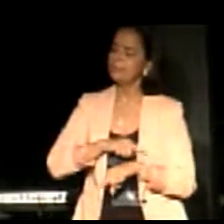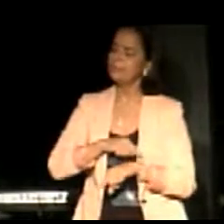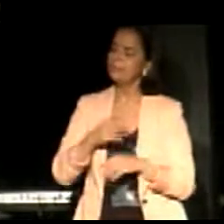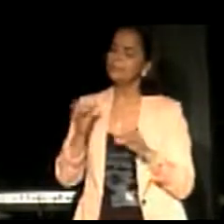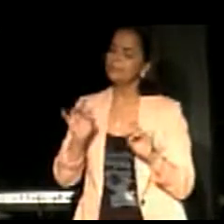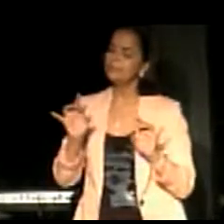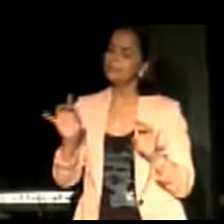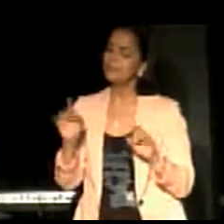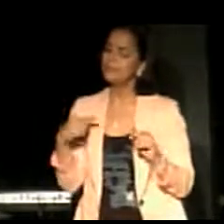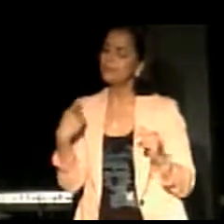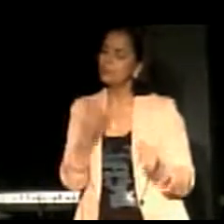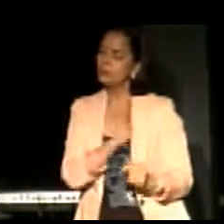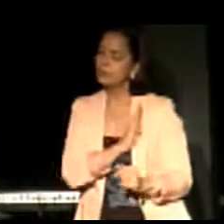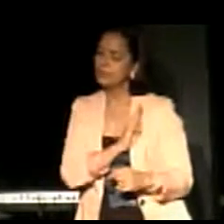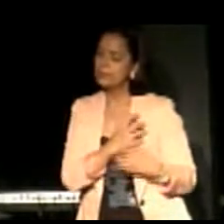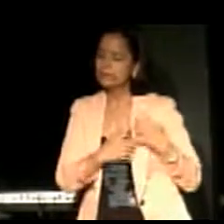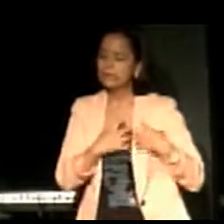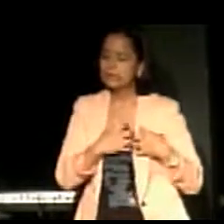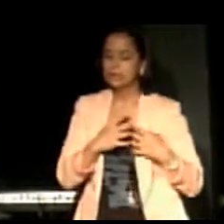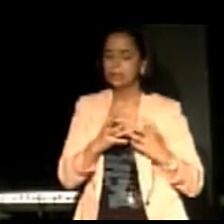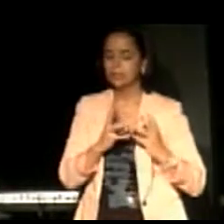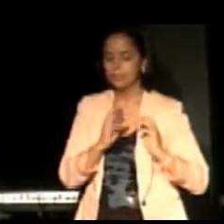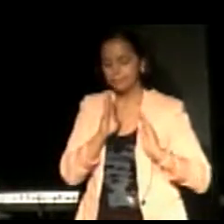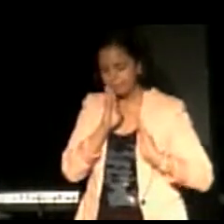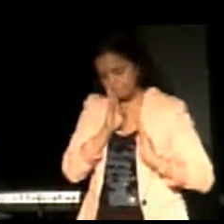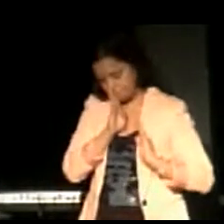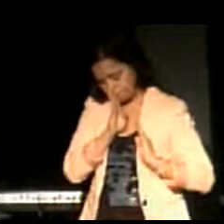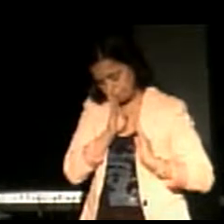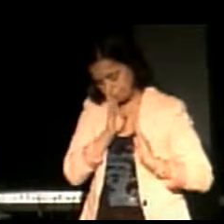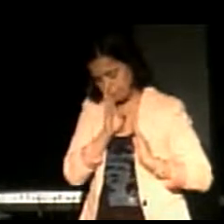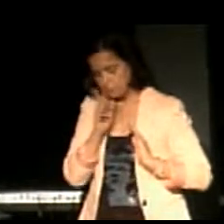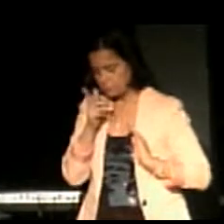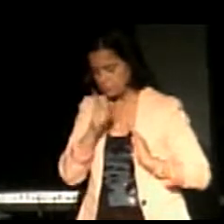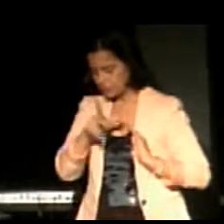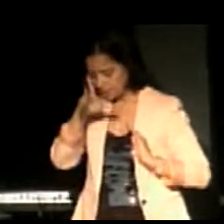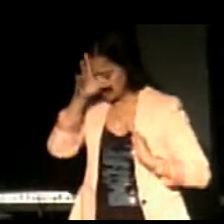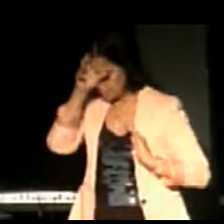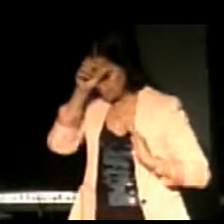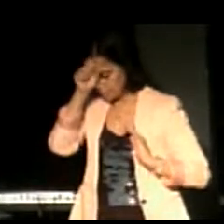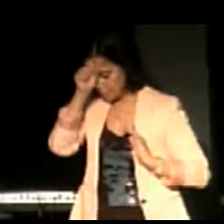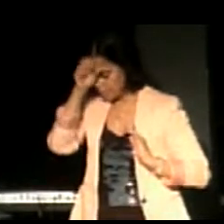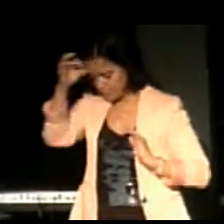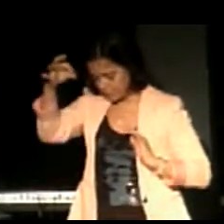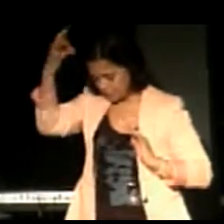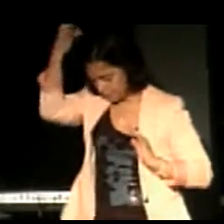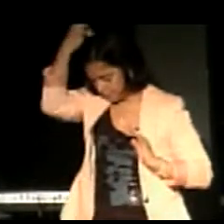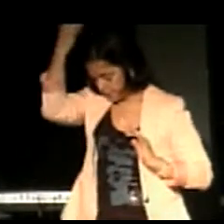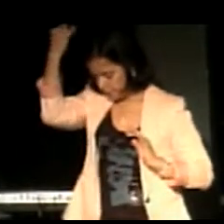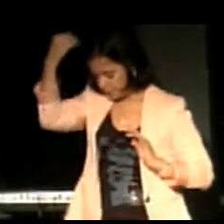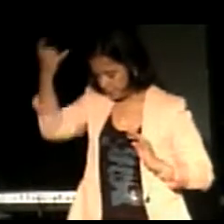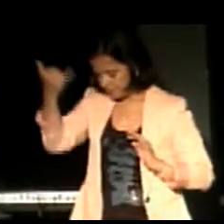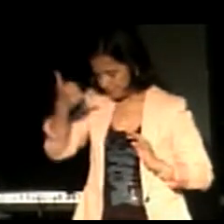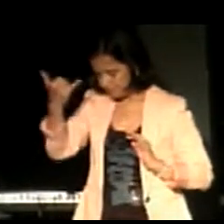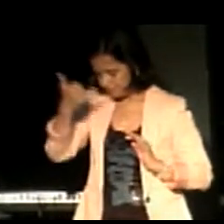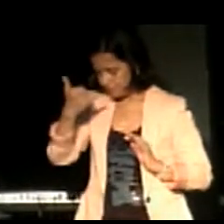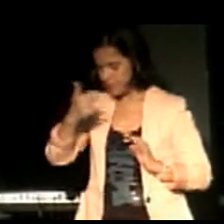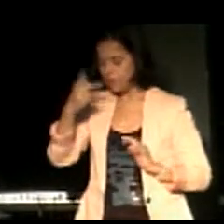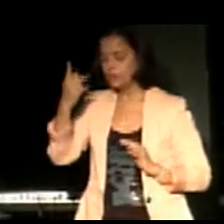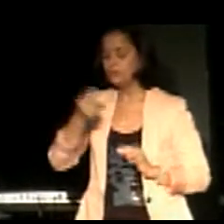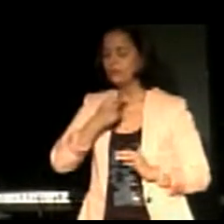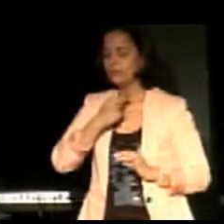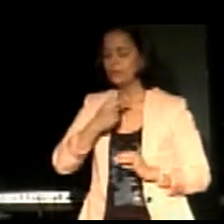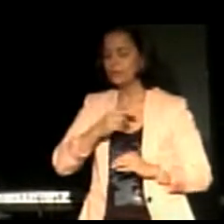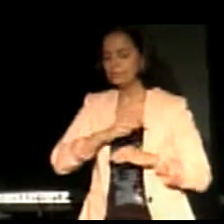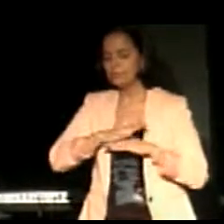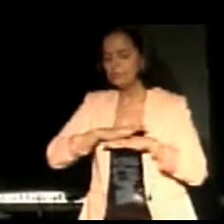Senhor aquiete o nosso coração e ajuda-nos, Deus, a ouvirmos a Tua voz que é mansa